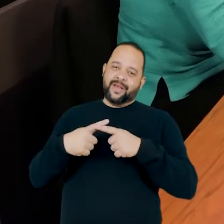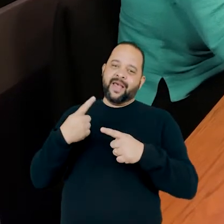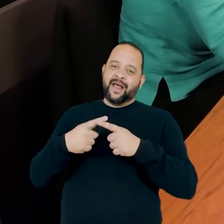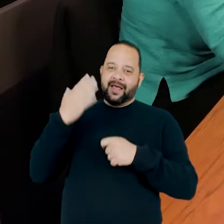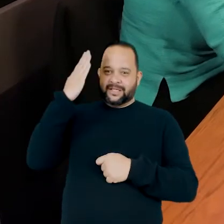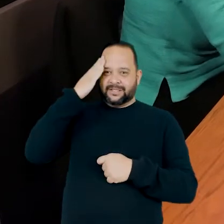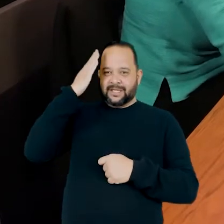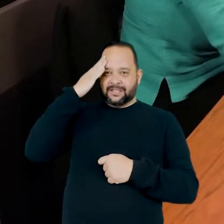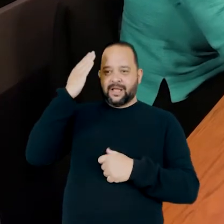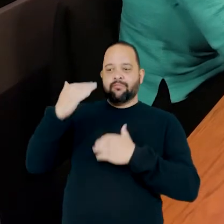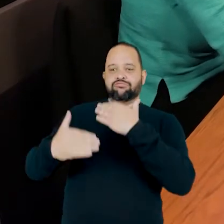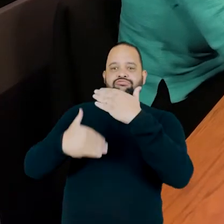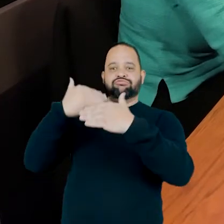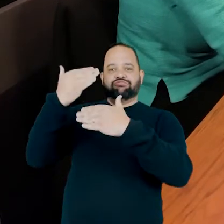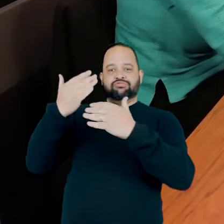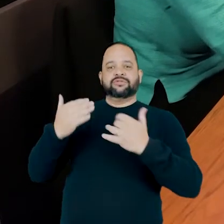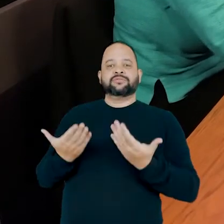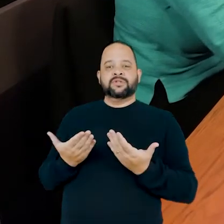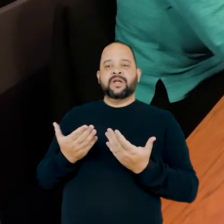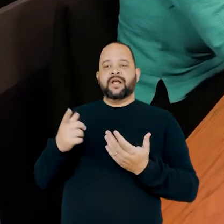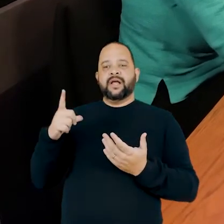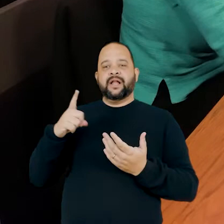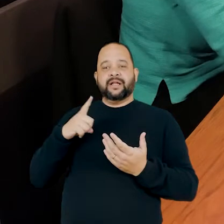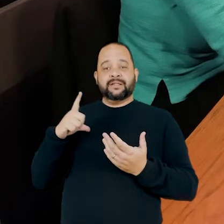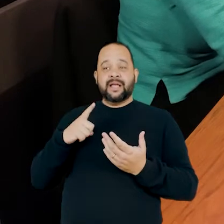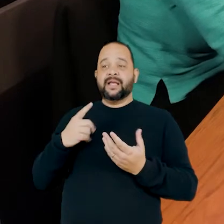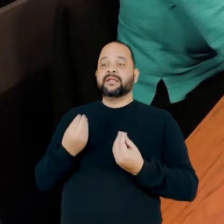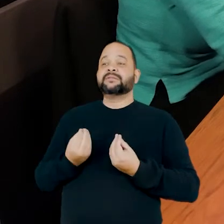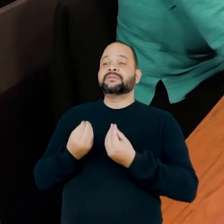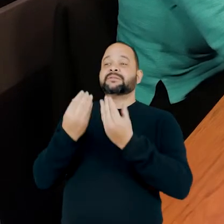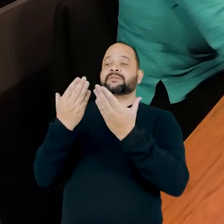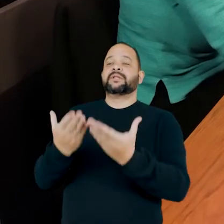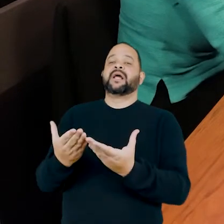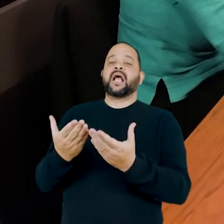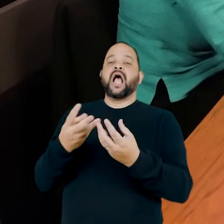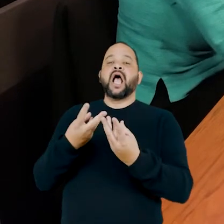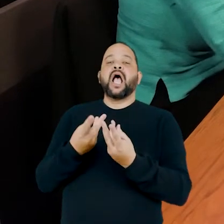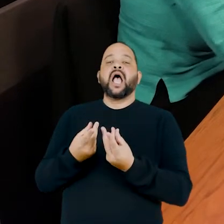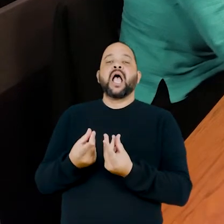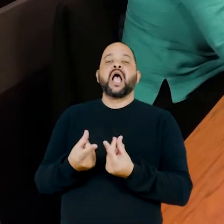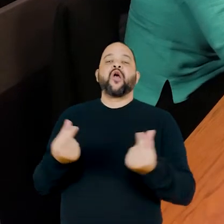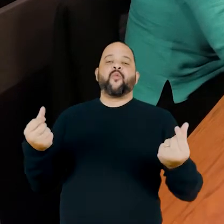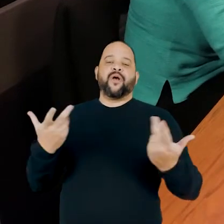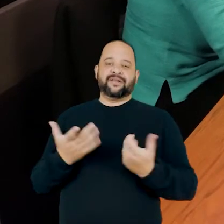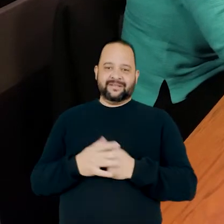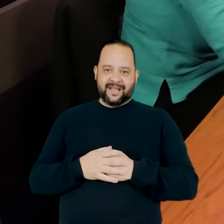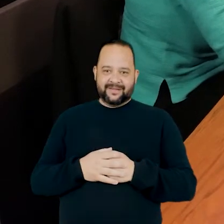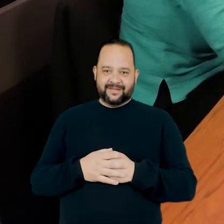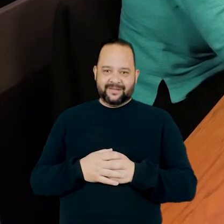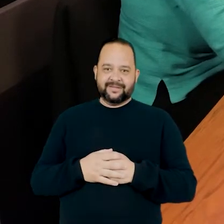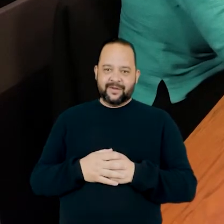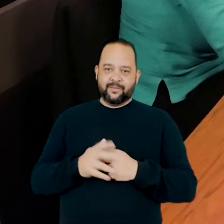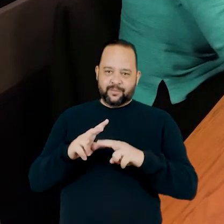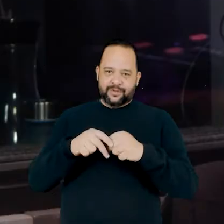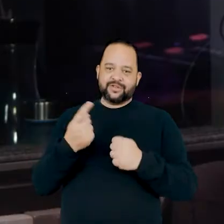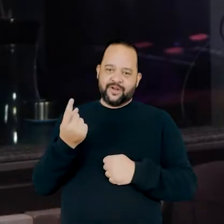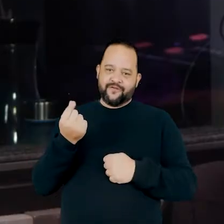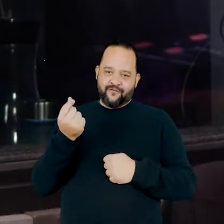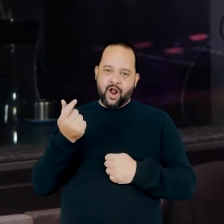alcançando um público muito grande e ela quer entregar a excelência, né? Então, você já tem aí a parte do valor